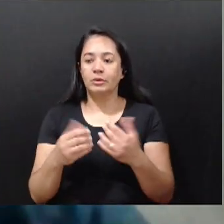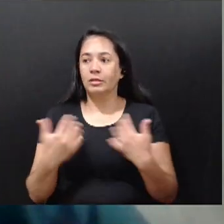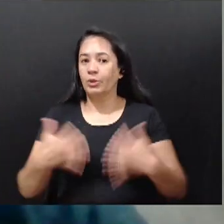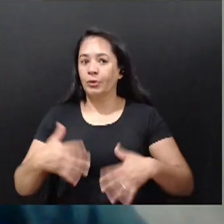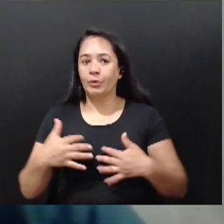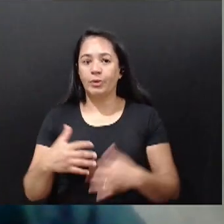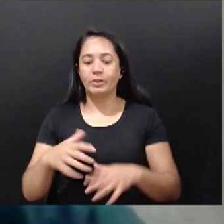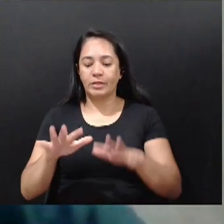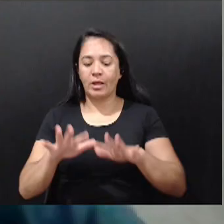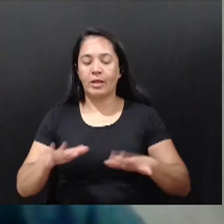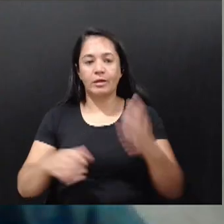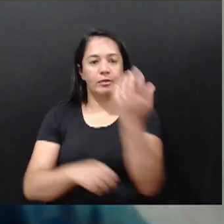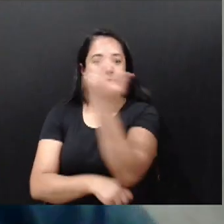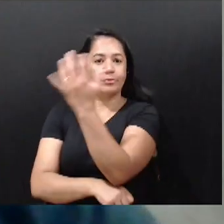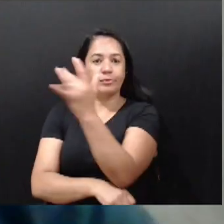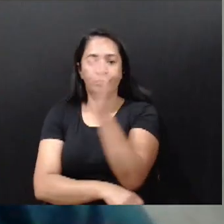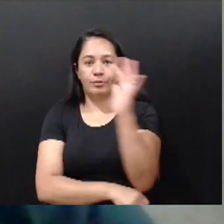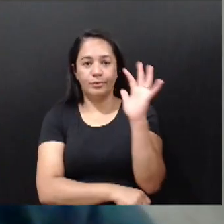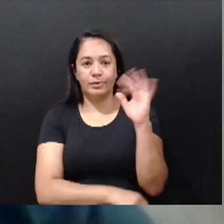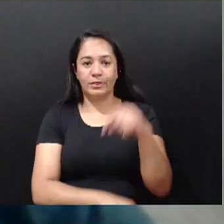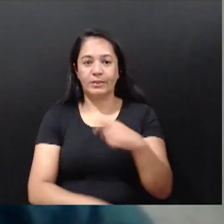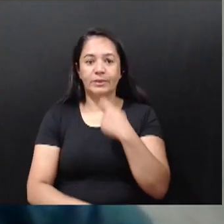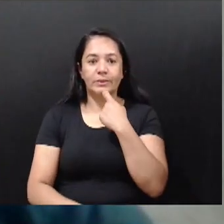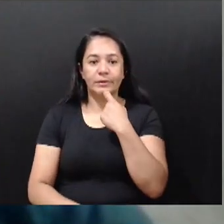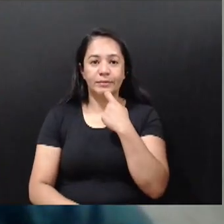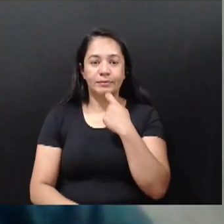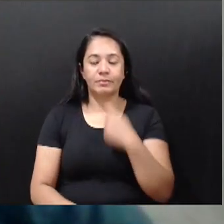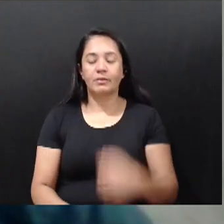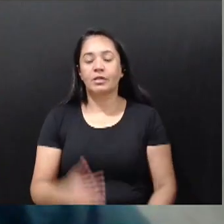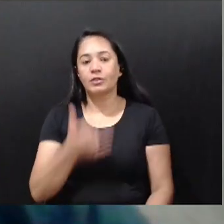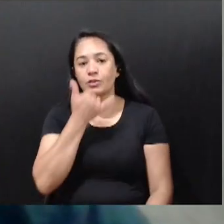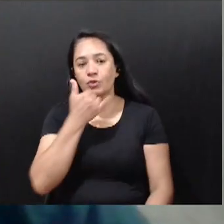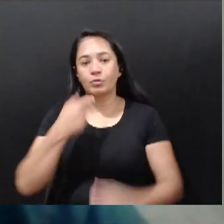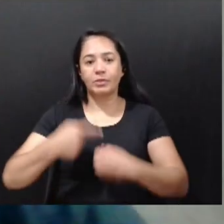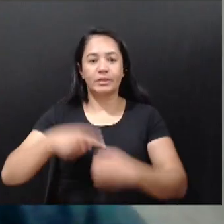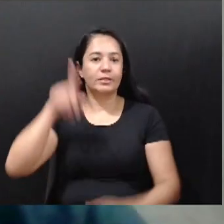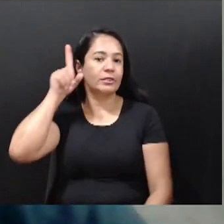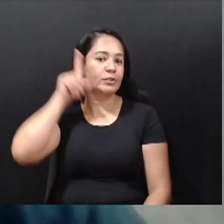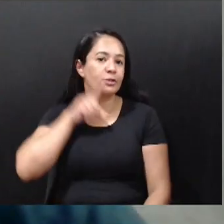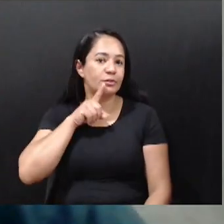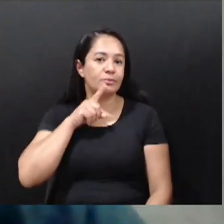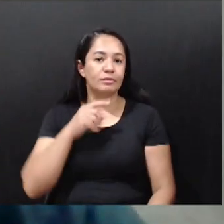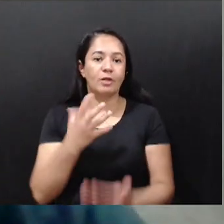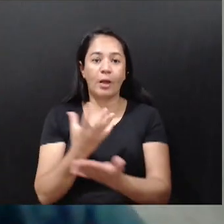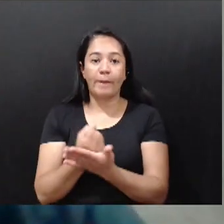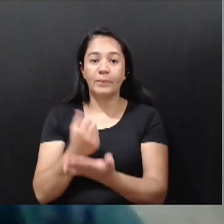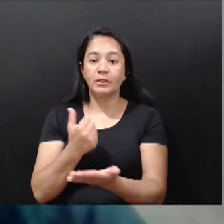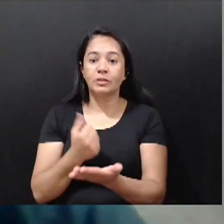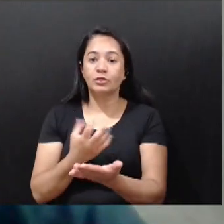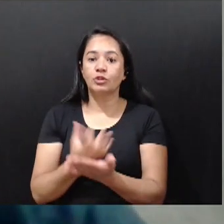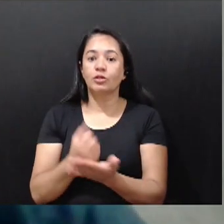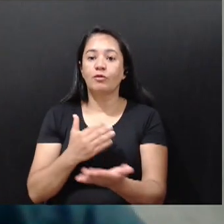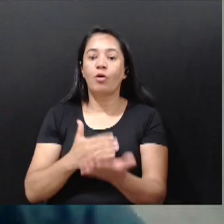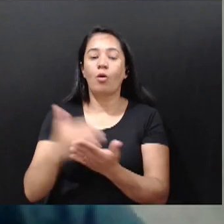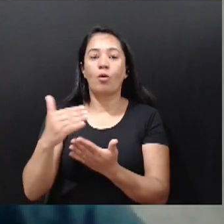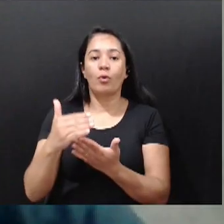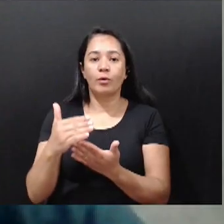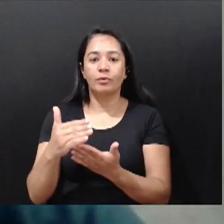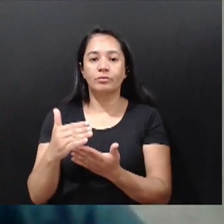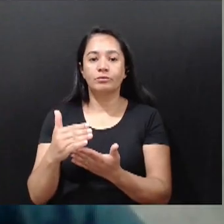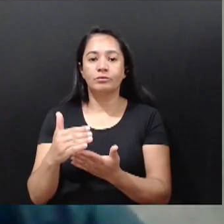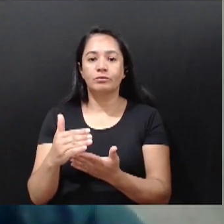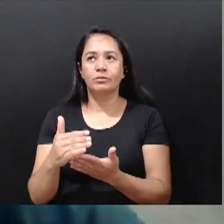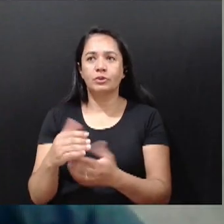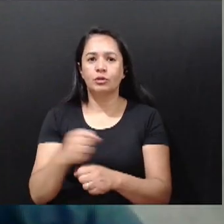ambiente aqui na cidade de Americana. O aplicativo, a ideia do aplicativo surgiu em meados de 2024,